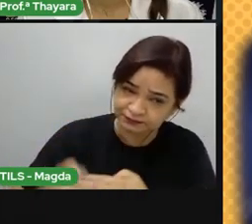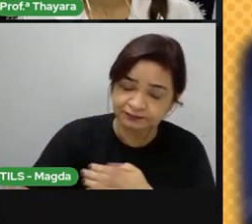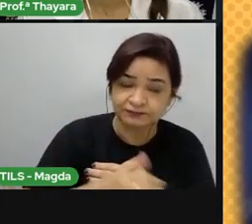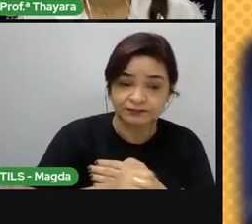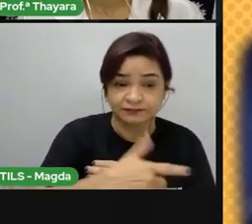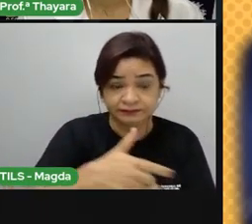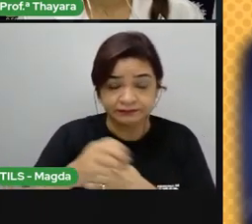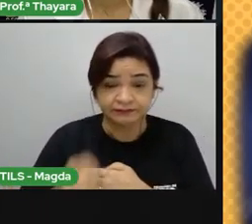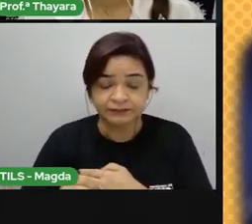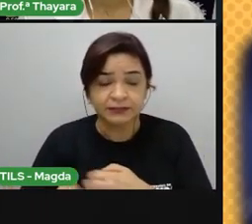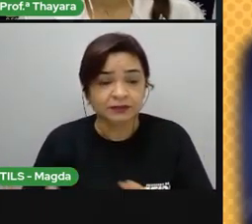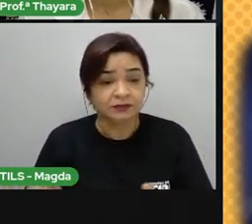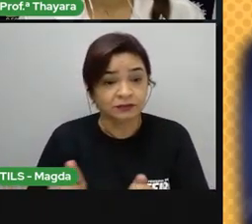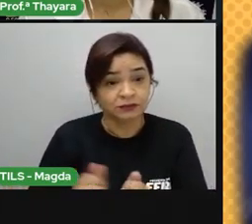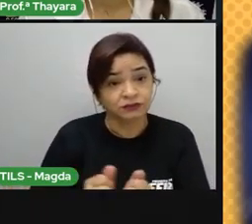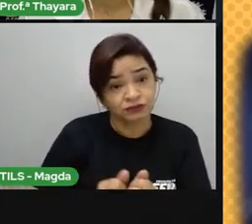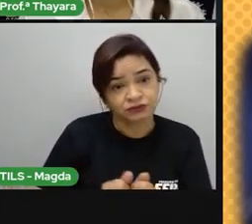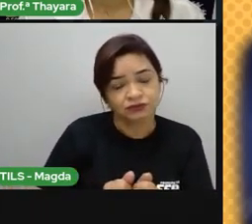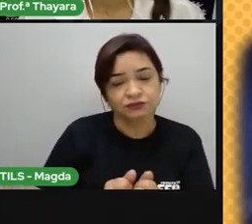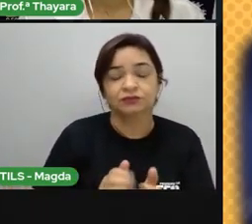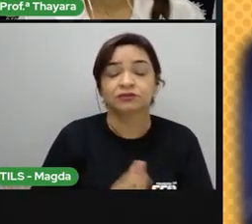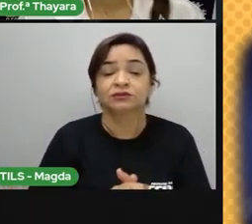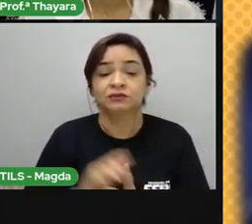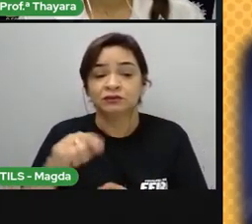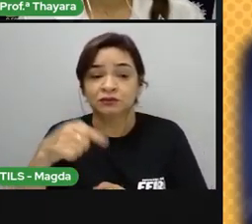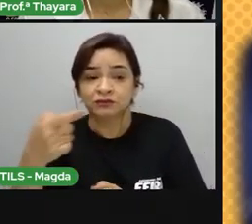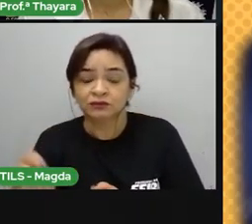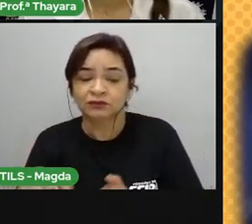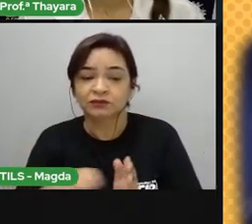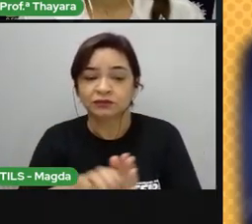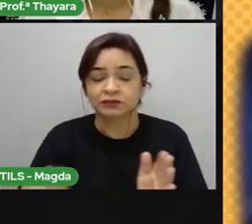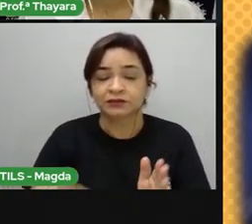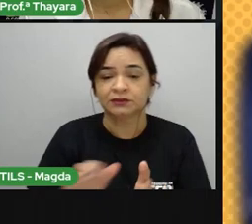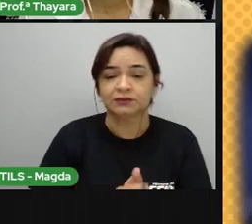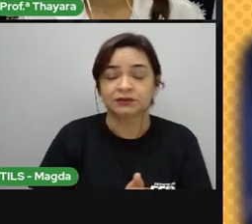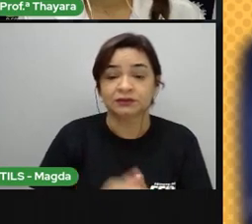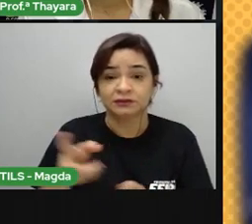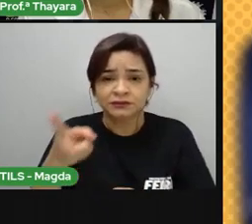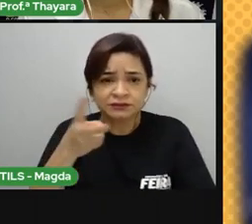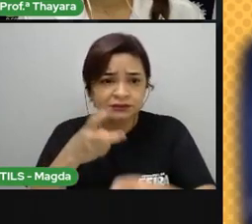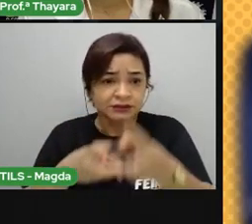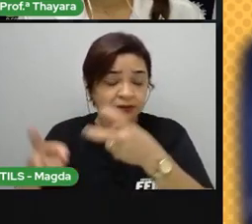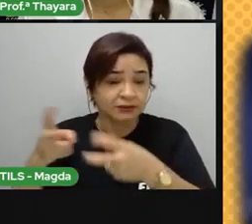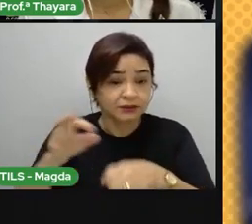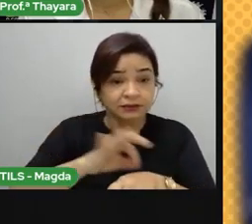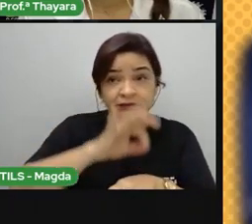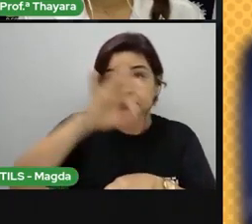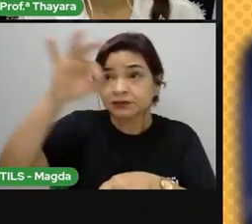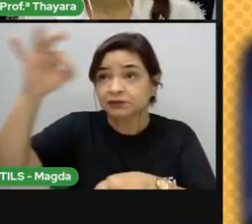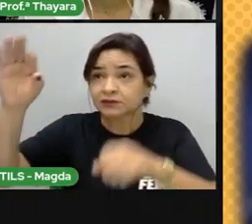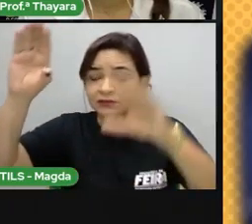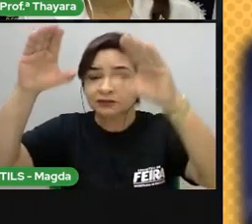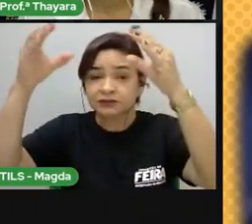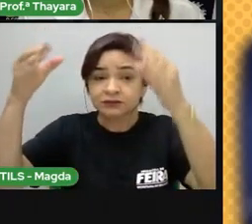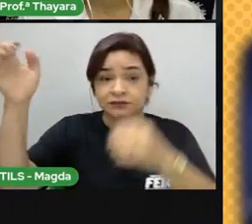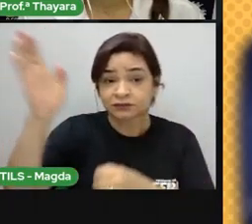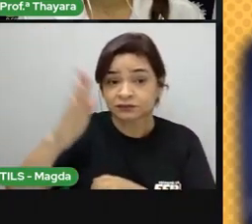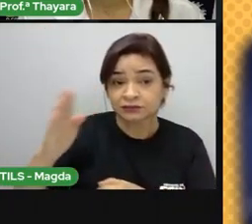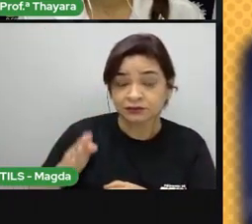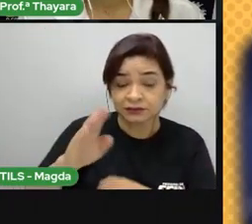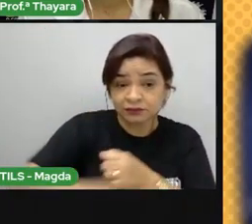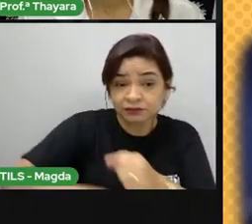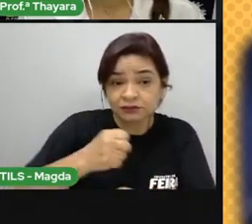uma parceria com o Clima ao Vivo praticamente dobrou a capacidade de detectar meteoros nos céus do Brasil. No ano passado,